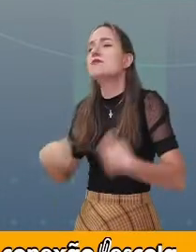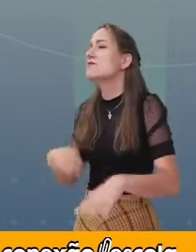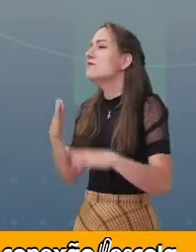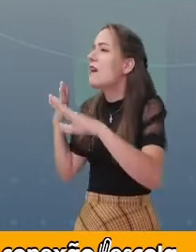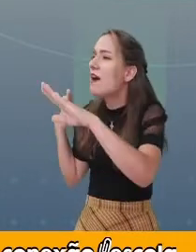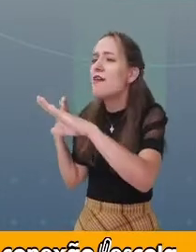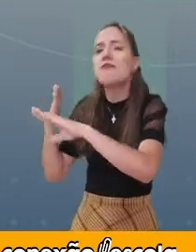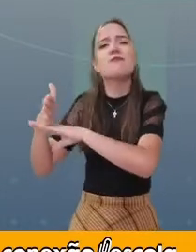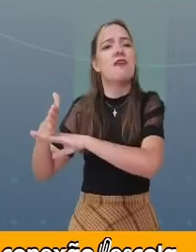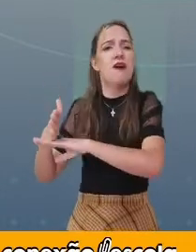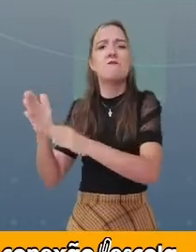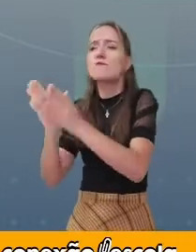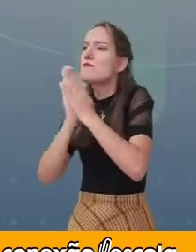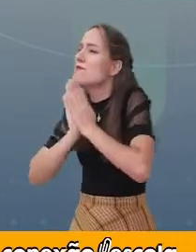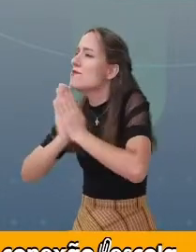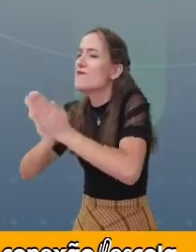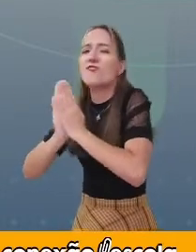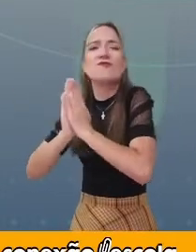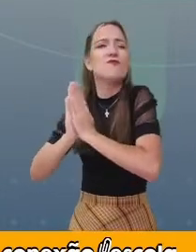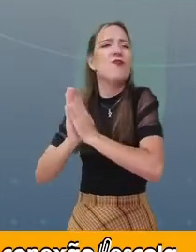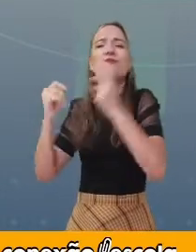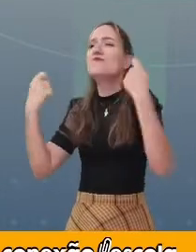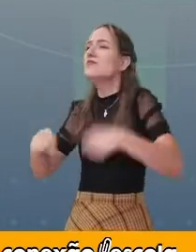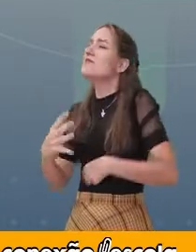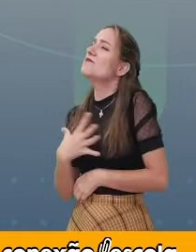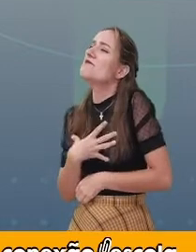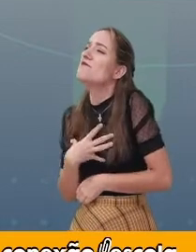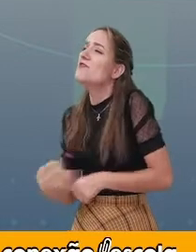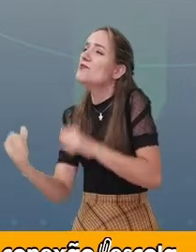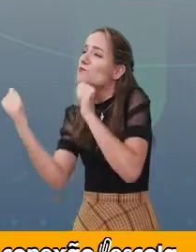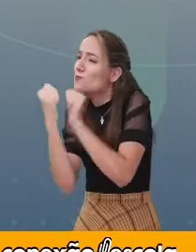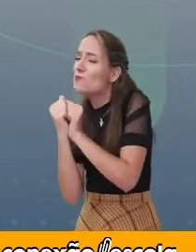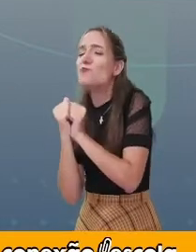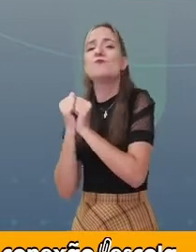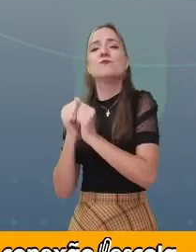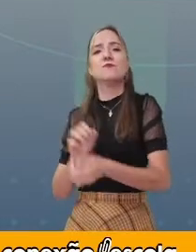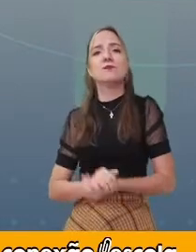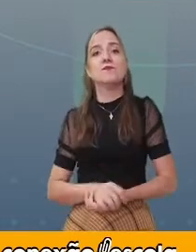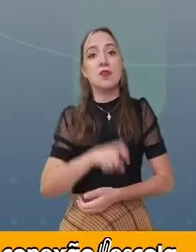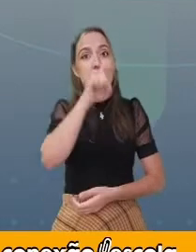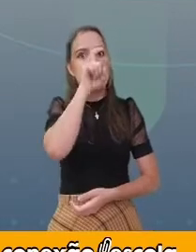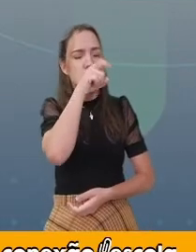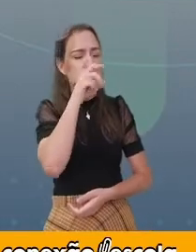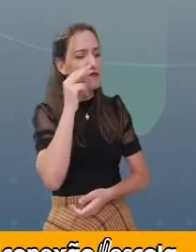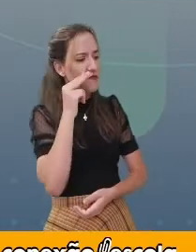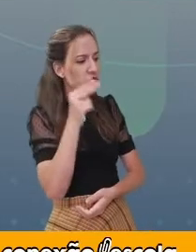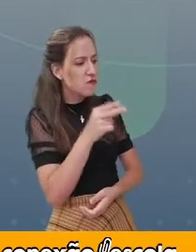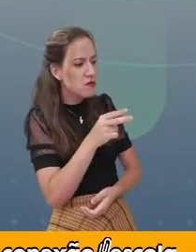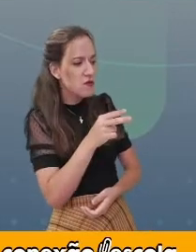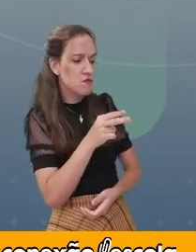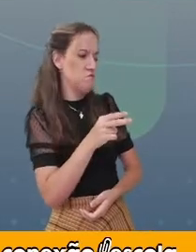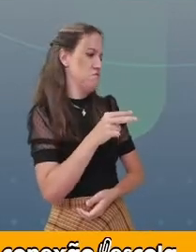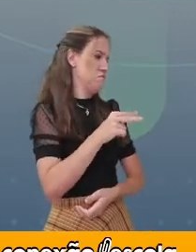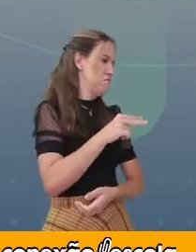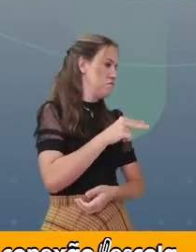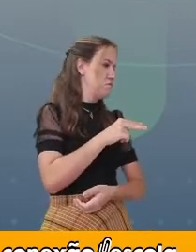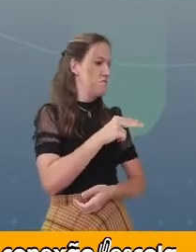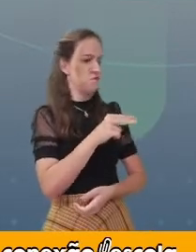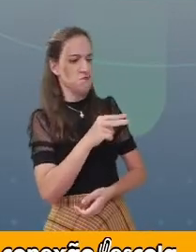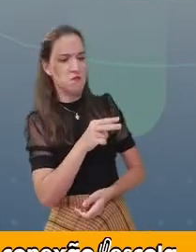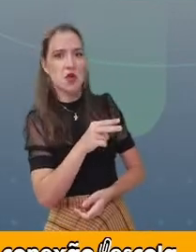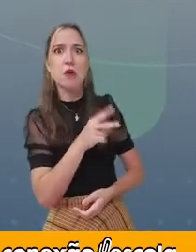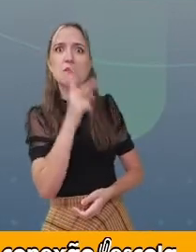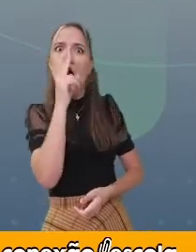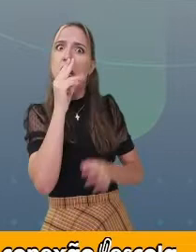favor, deixe-me entrar, eu quero meus filhos de volta. Quando Salomé olhou para baixo, pensando que a